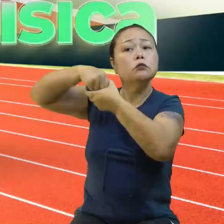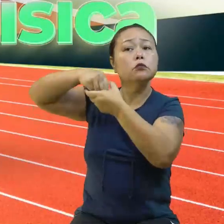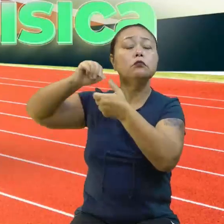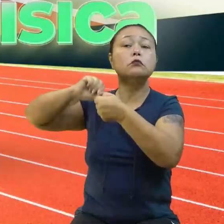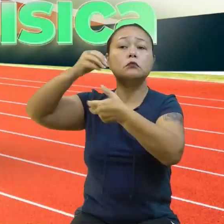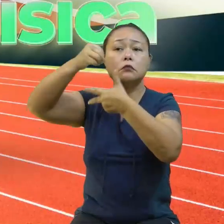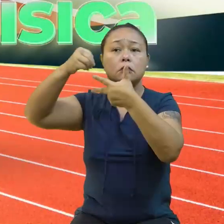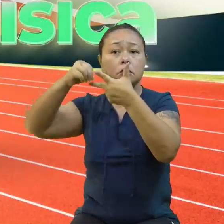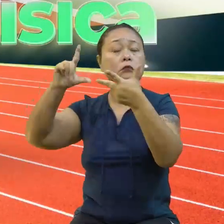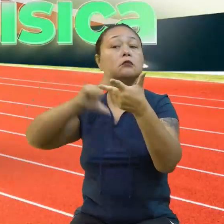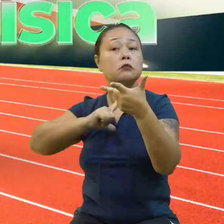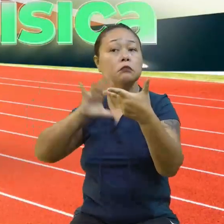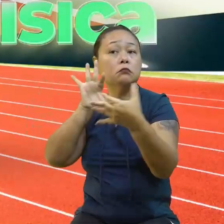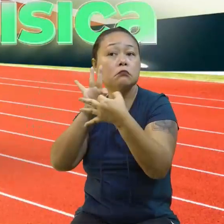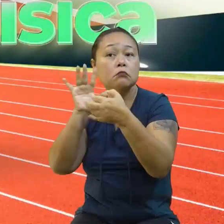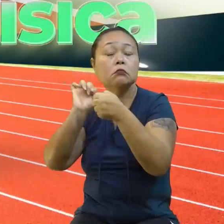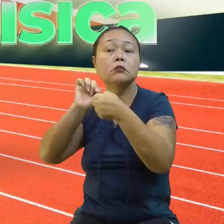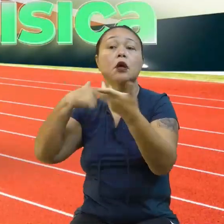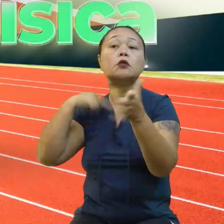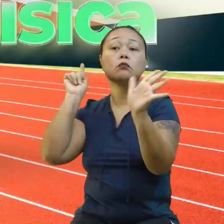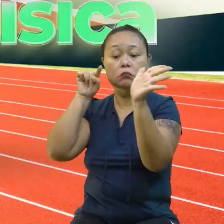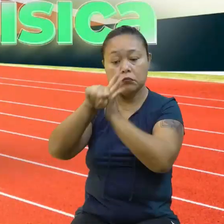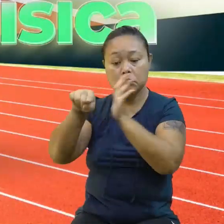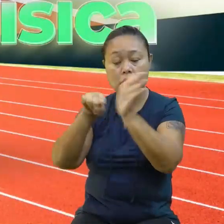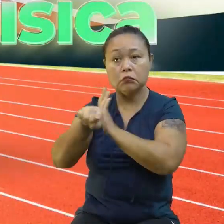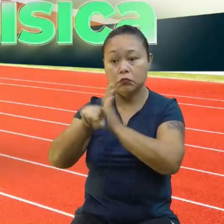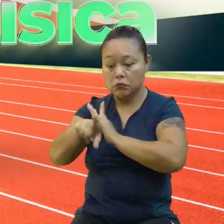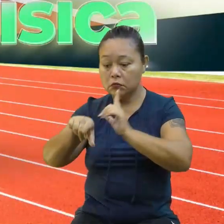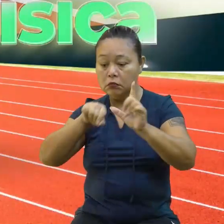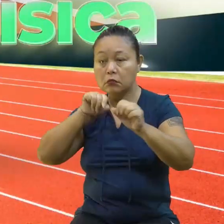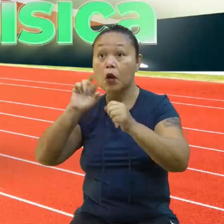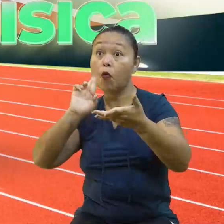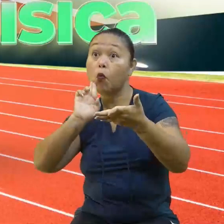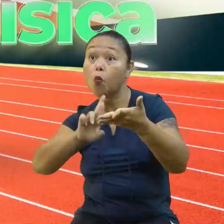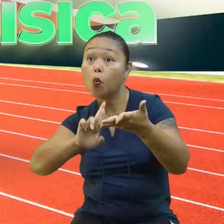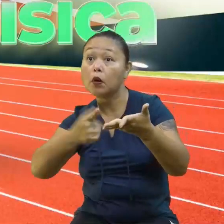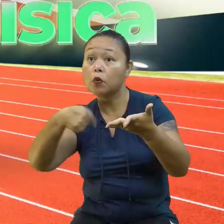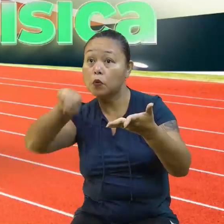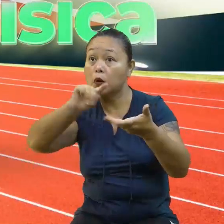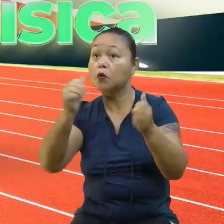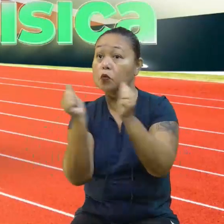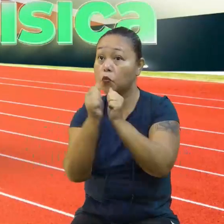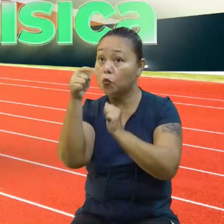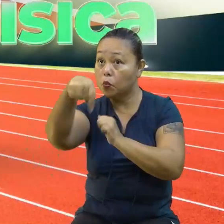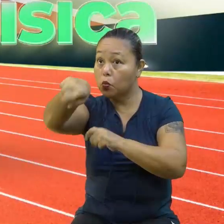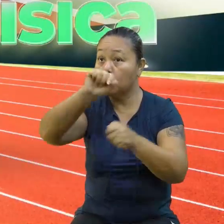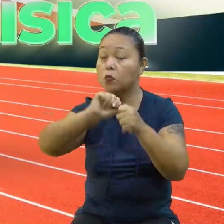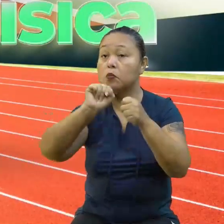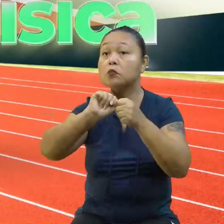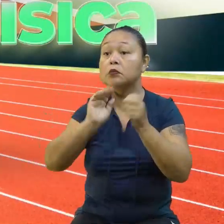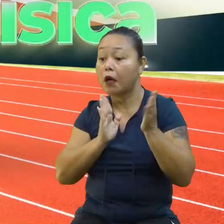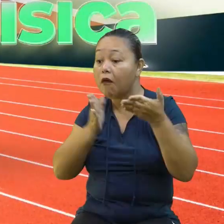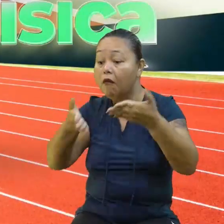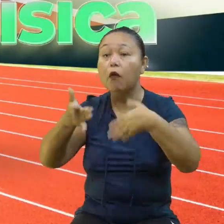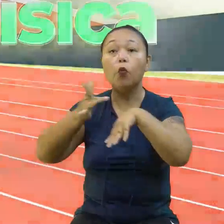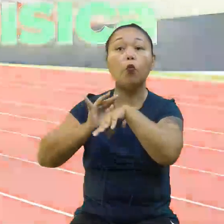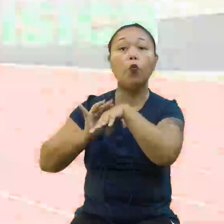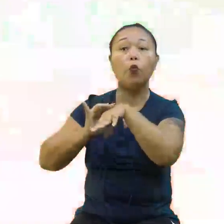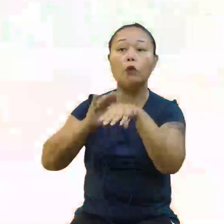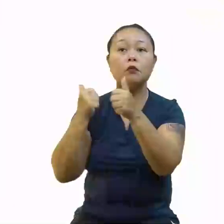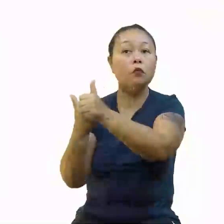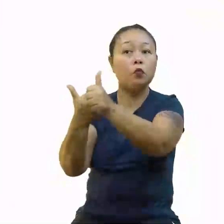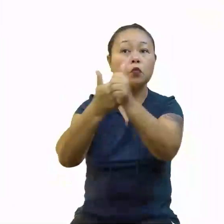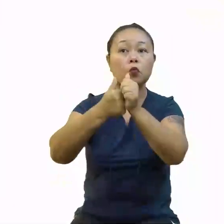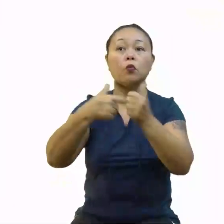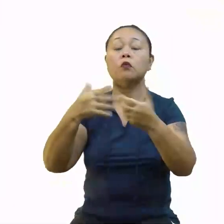trouxe uma questão agora que eu vou solucionar aqui com vocês sobre essa parte de doenças. Acompanhe aí comigo no